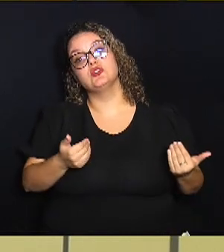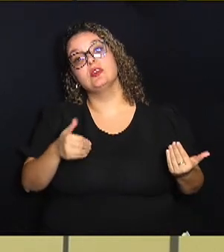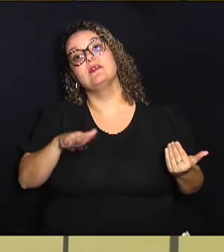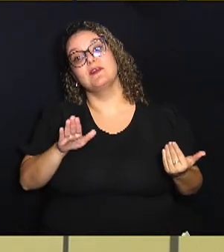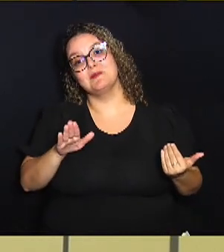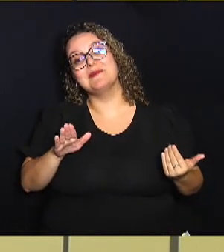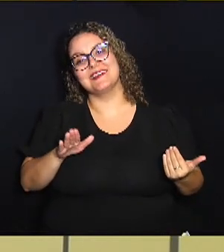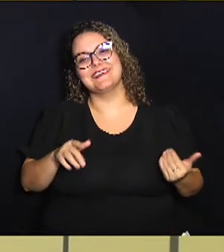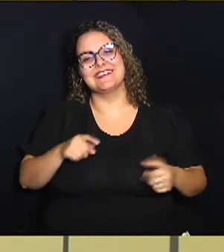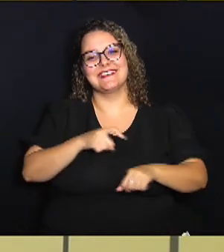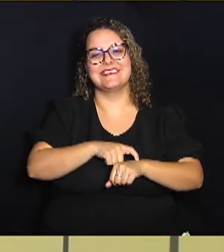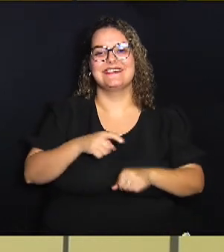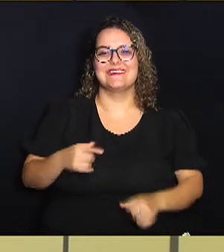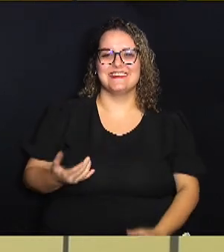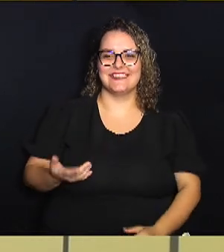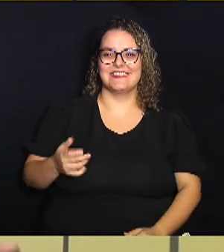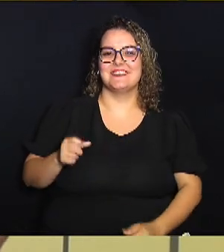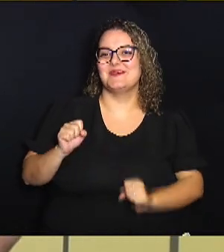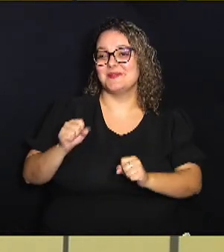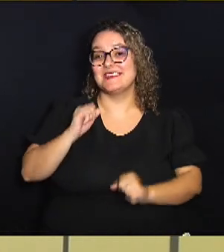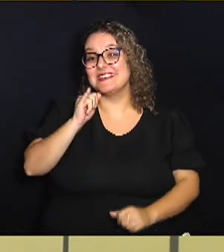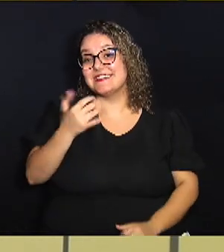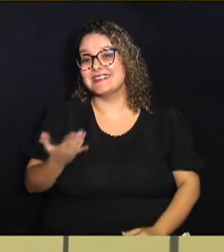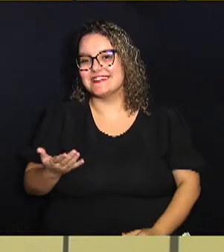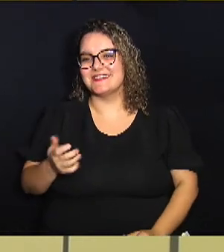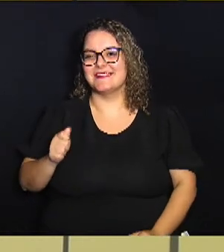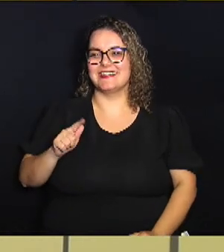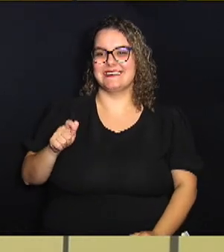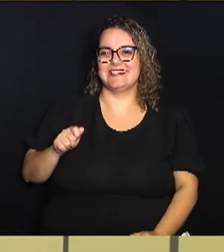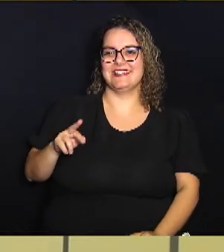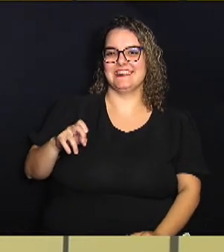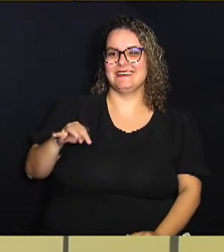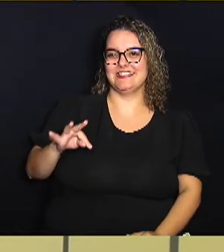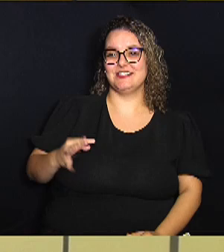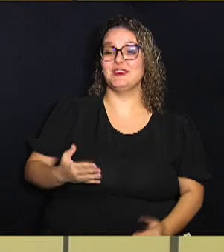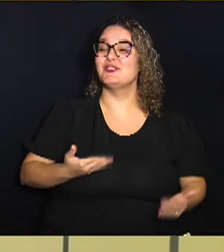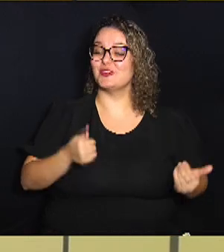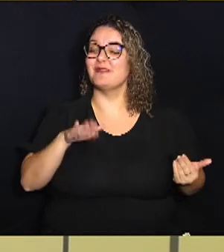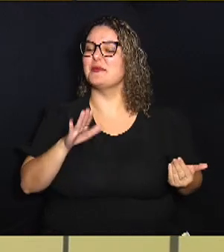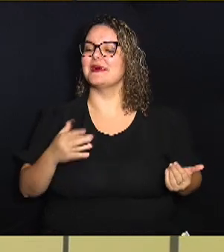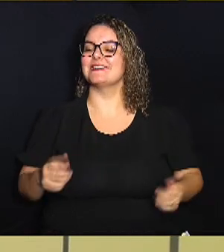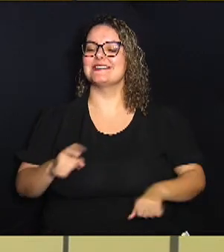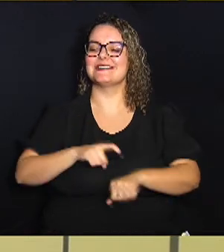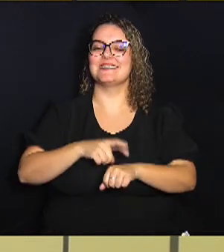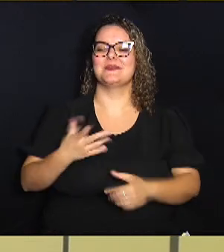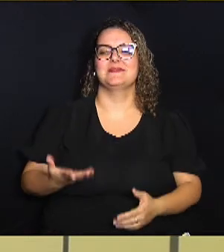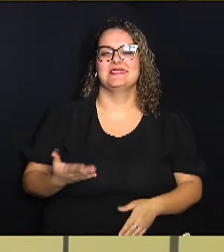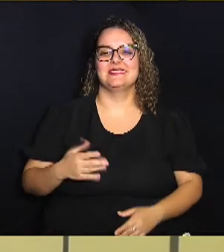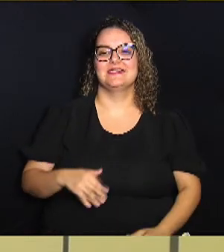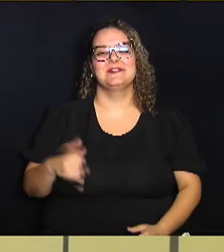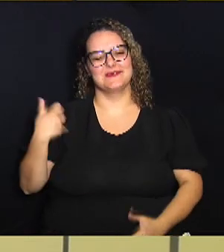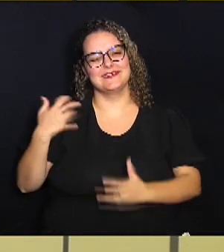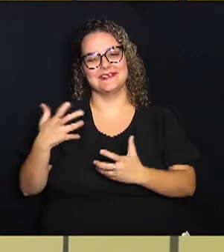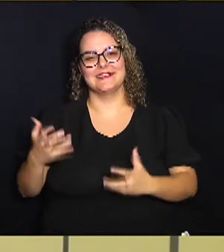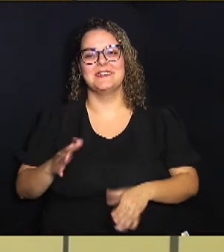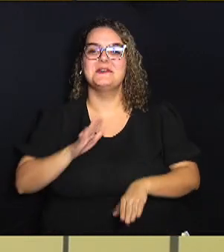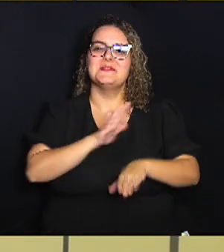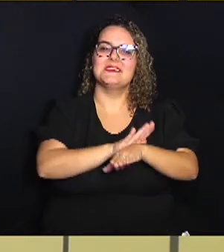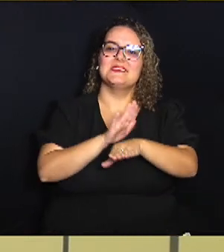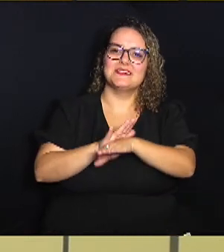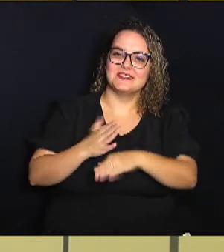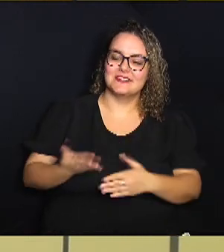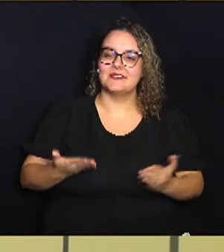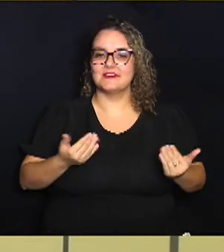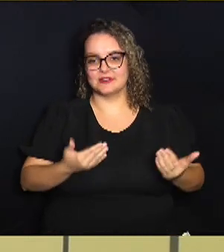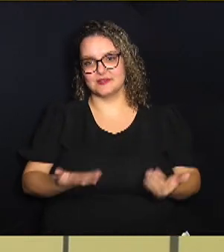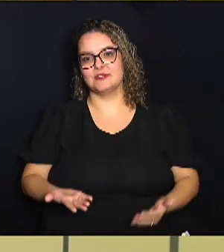como poderia dizer o Azarite, né, para poder contribuir realmente com esses jovens de uma